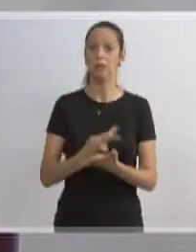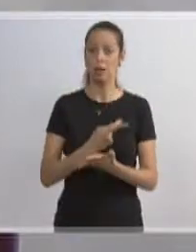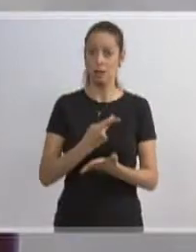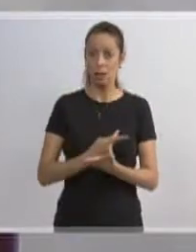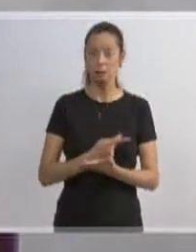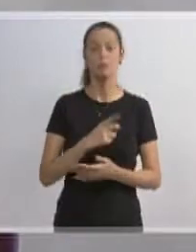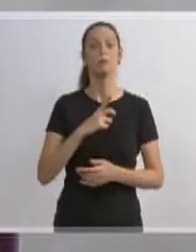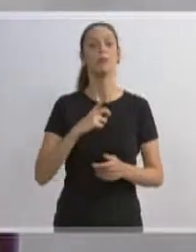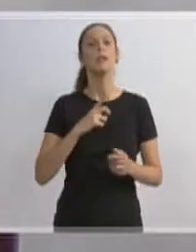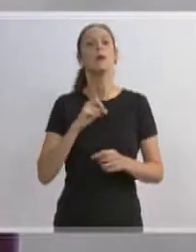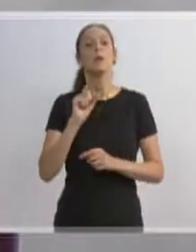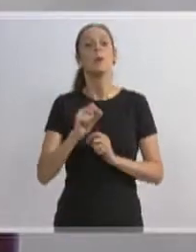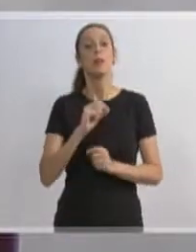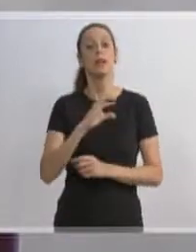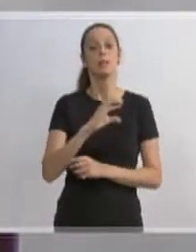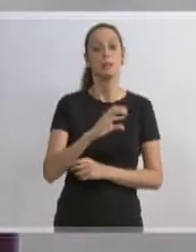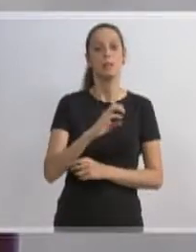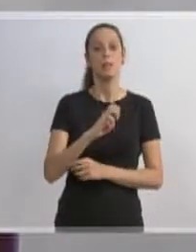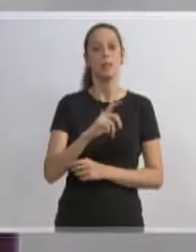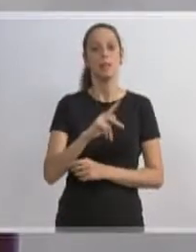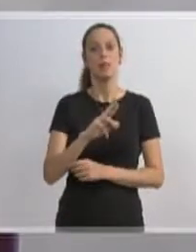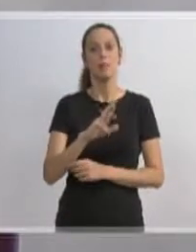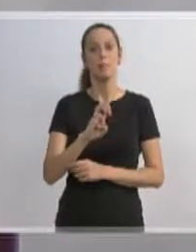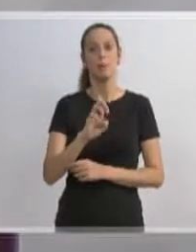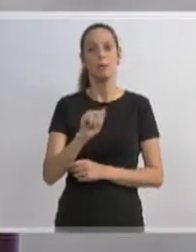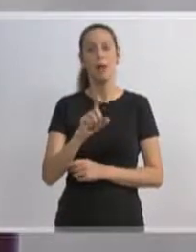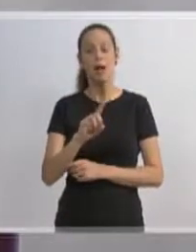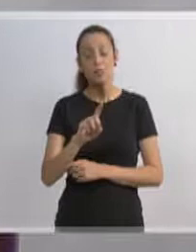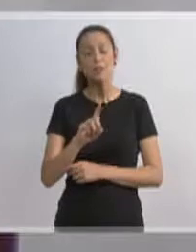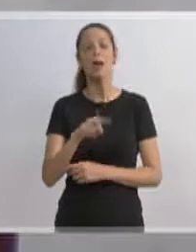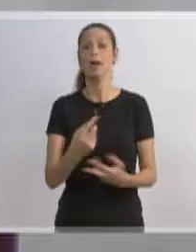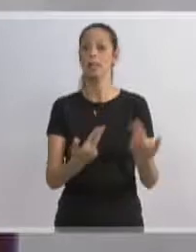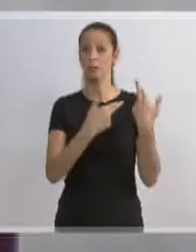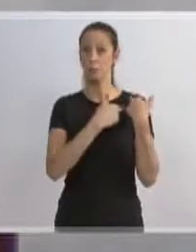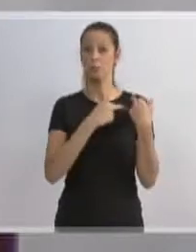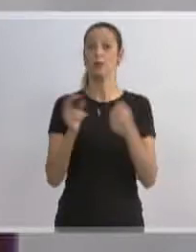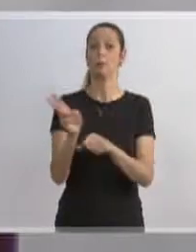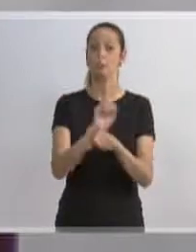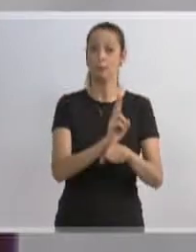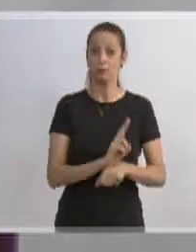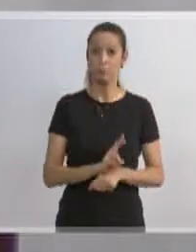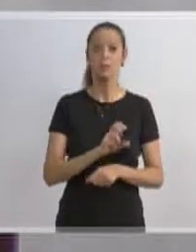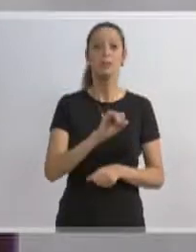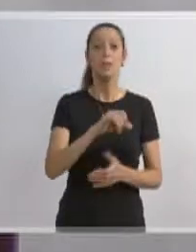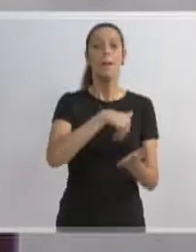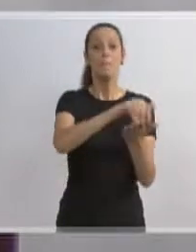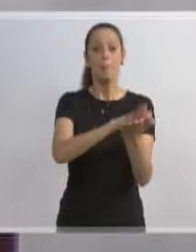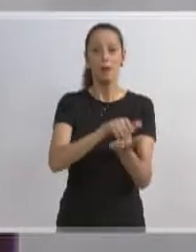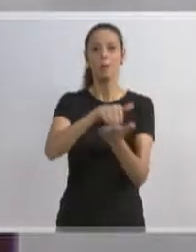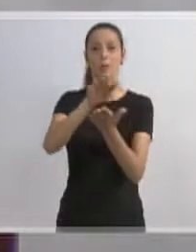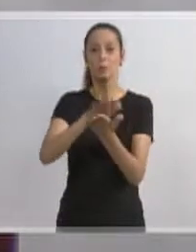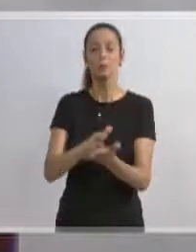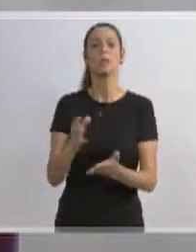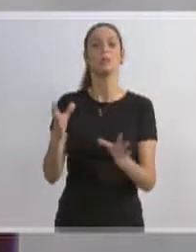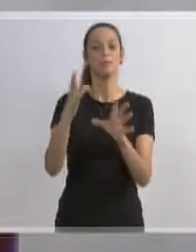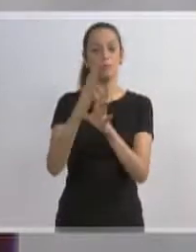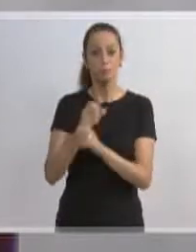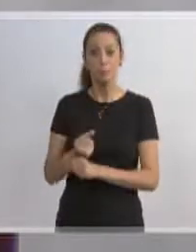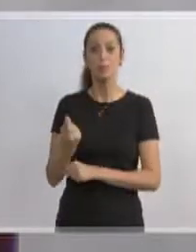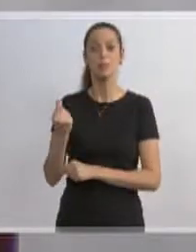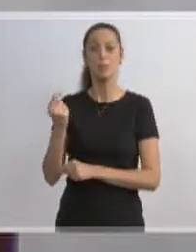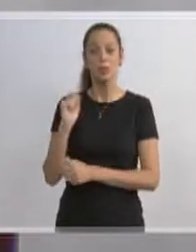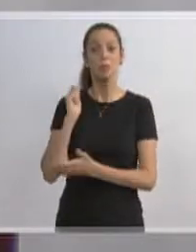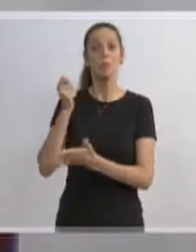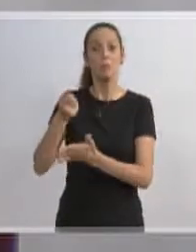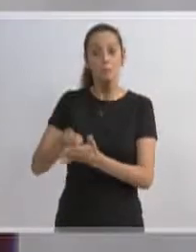possibilidade aqui do CEPREAD, que fará a fiscalização, conseguir destinar as multas para esse fundo, para que desse fundo a gente